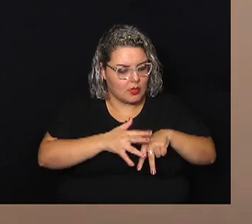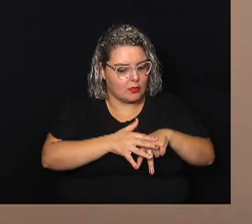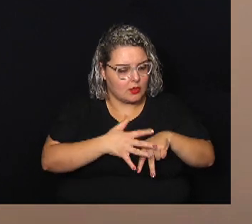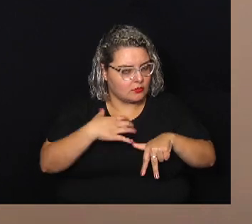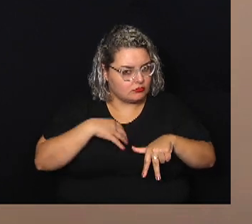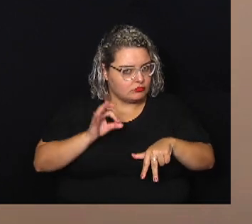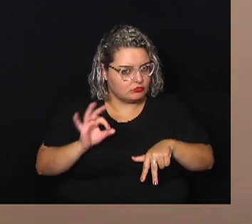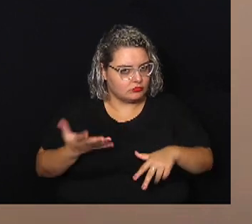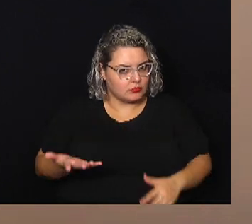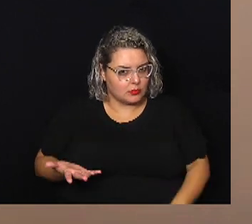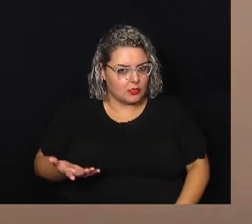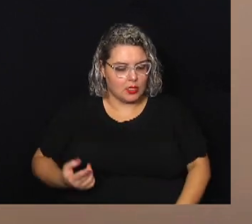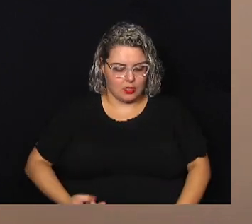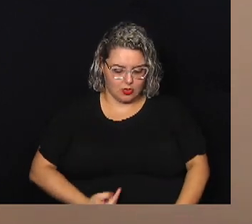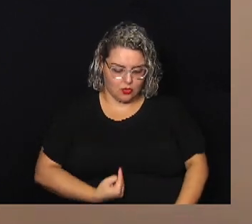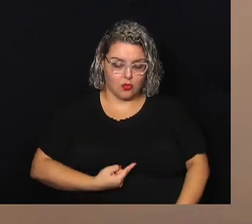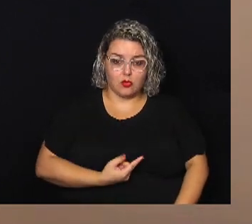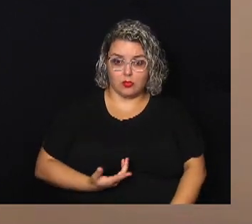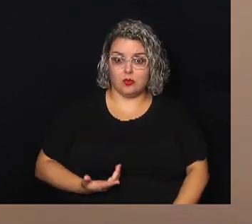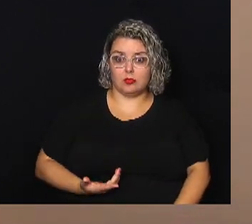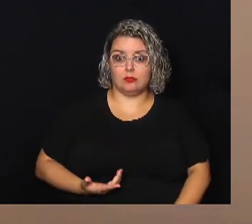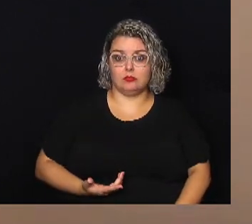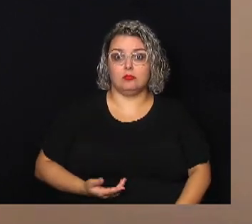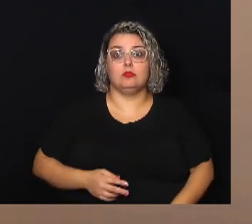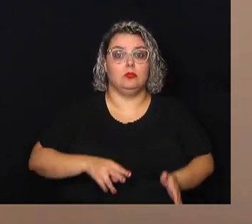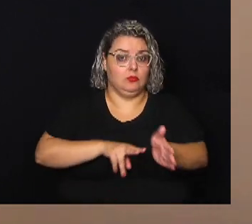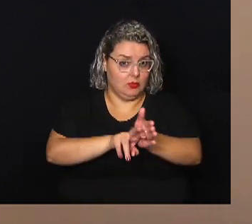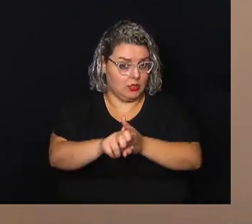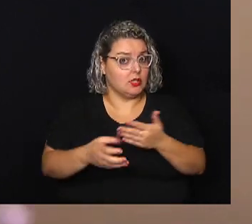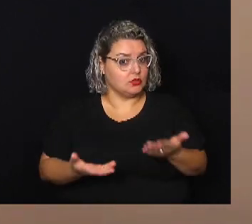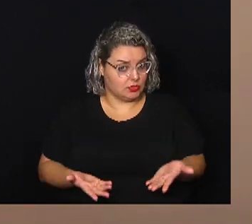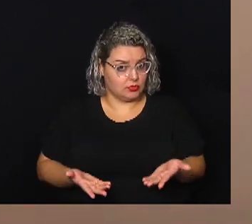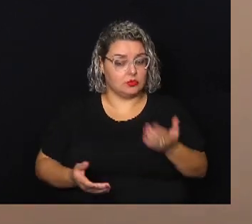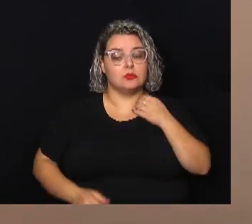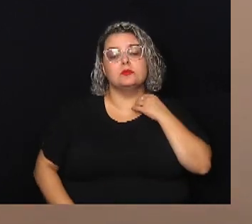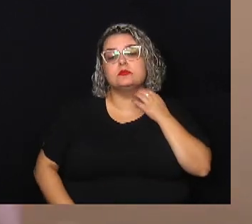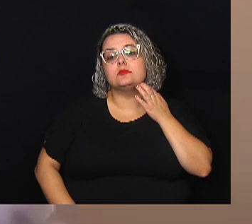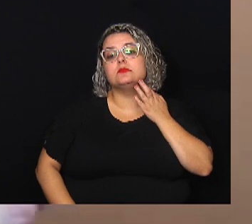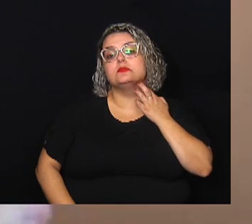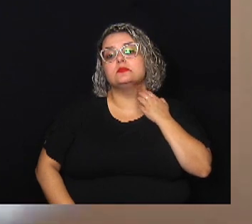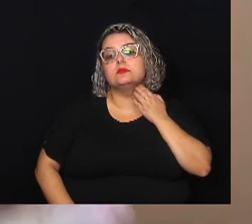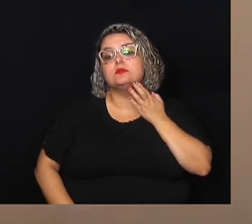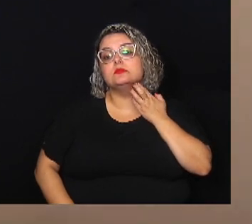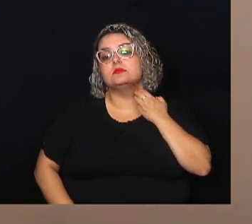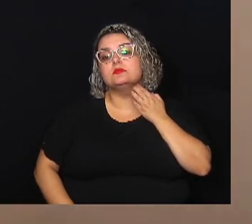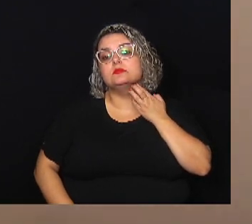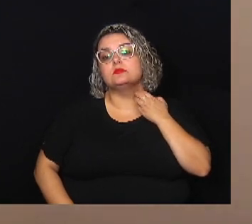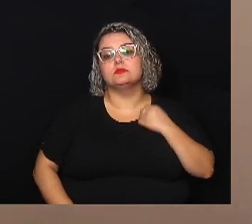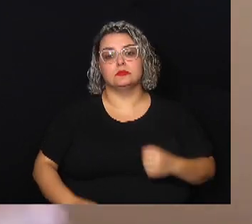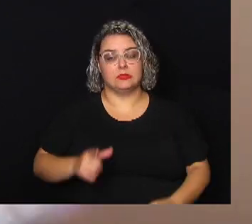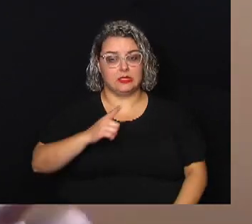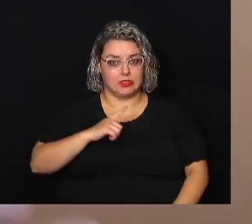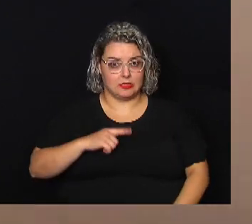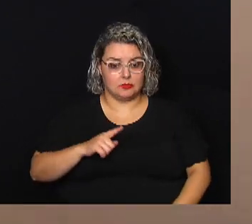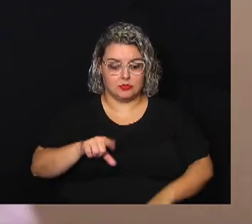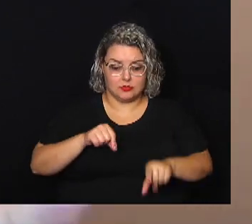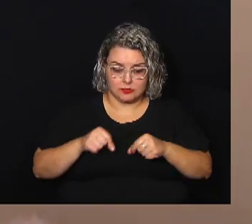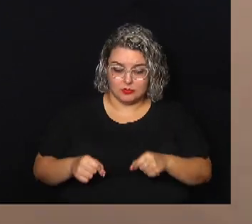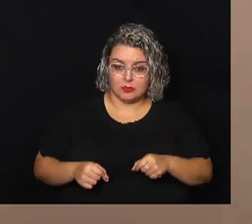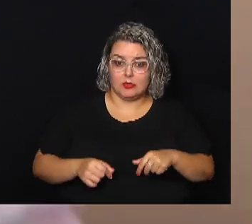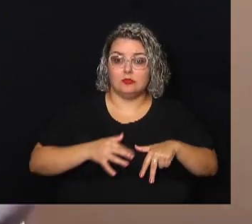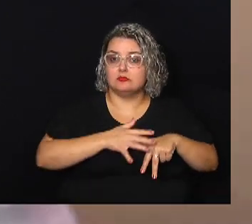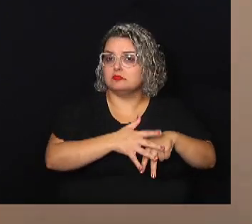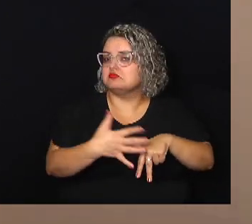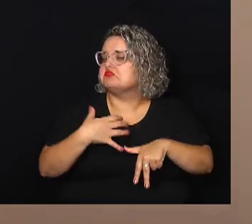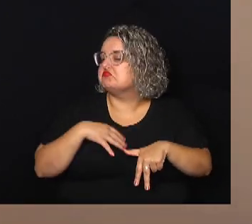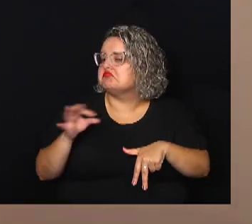aquela colonoscopia provavelmente para diagnóstico. Nós temos que optar para aquele paciente assintomático, 45, 50